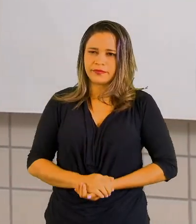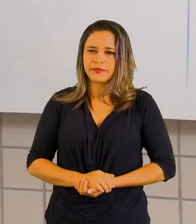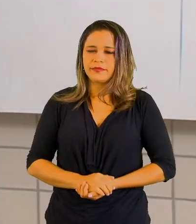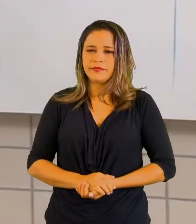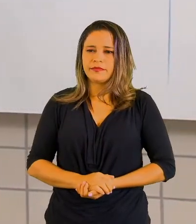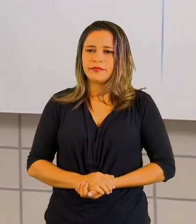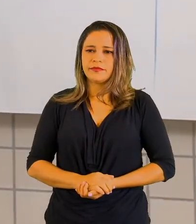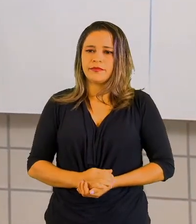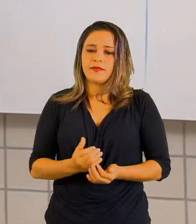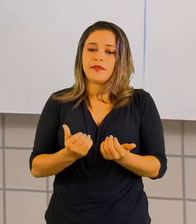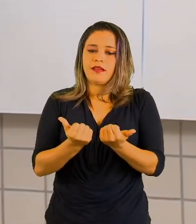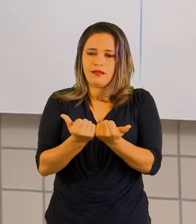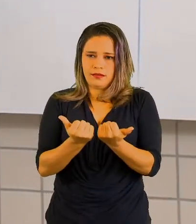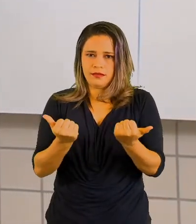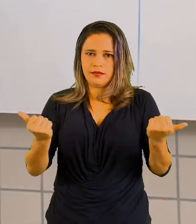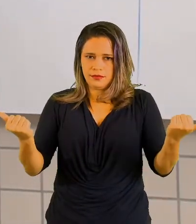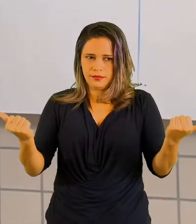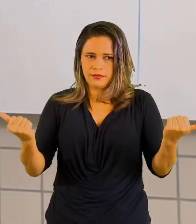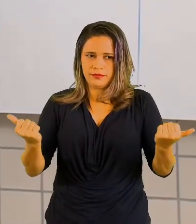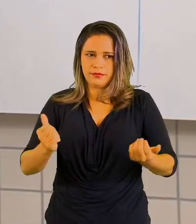a reta.